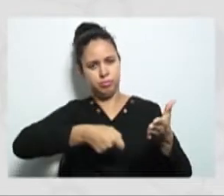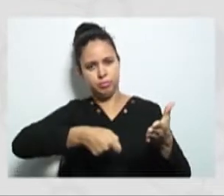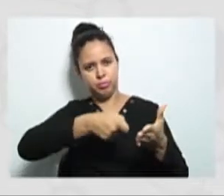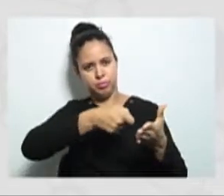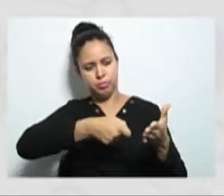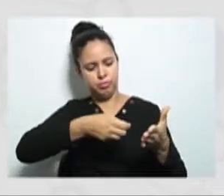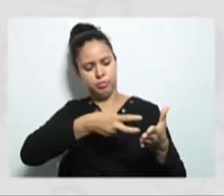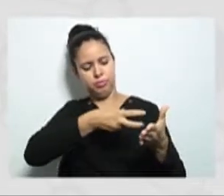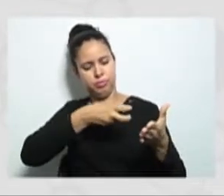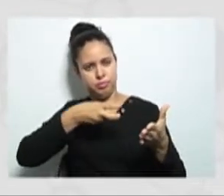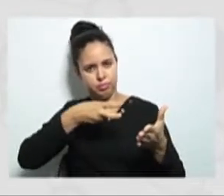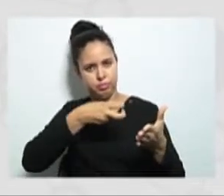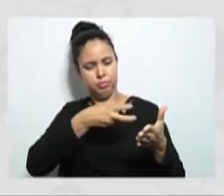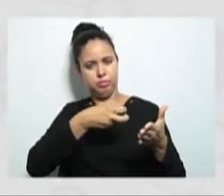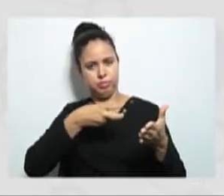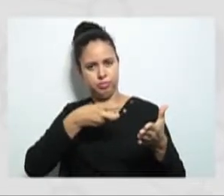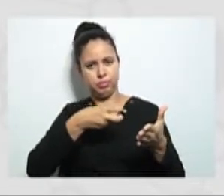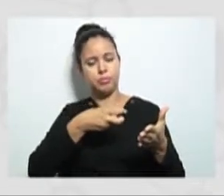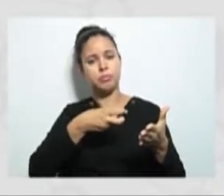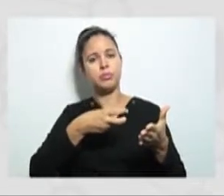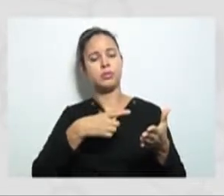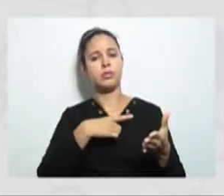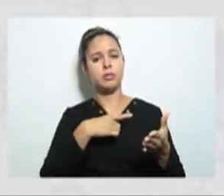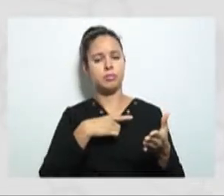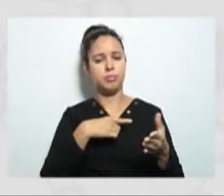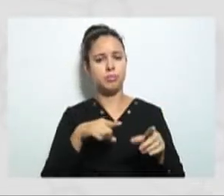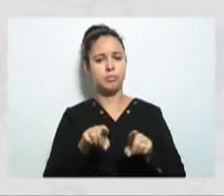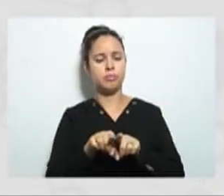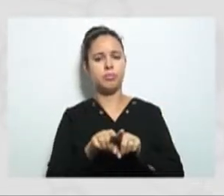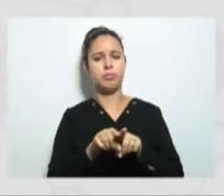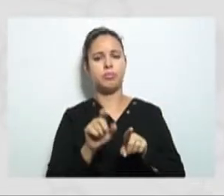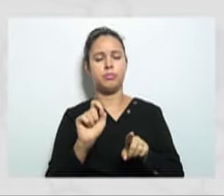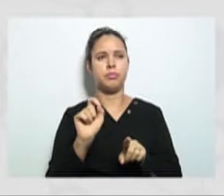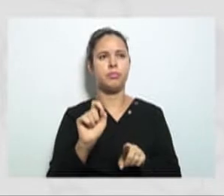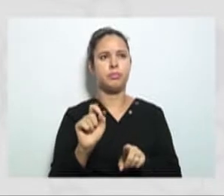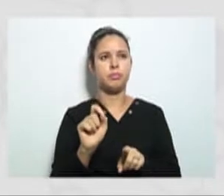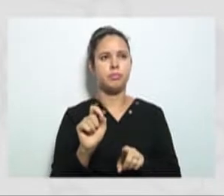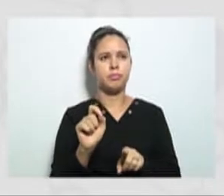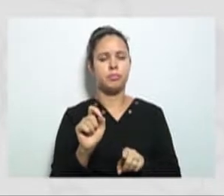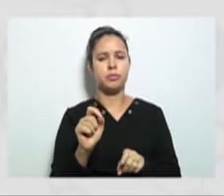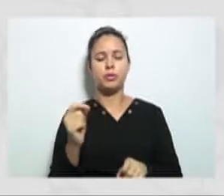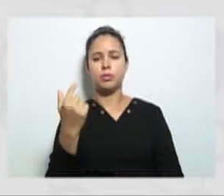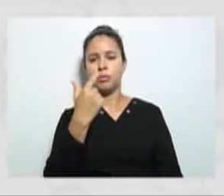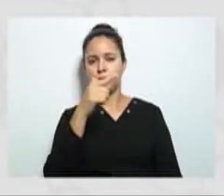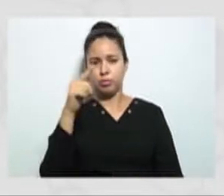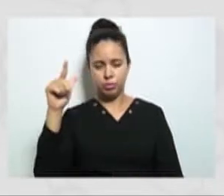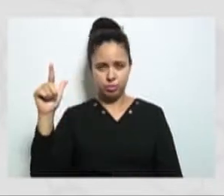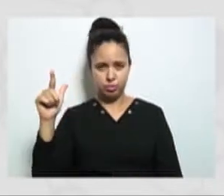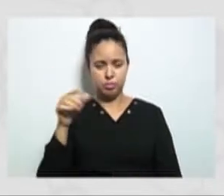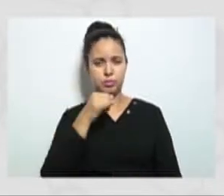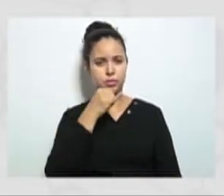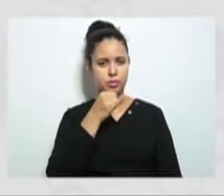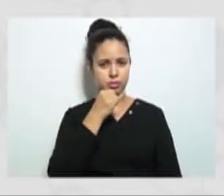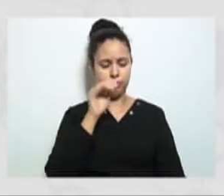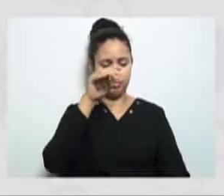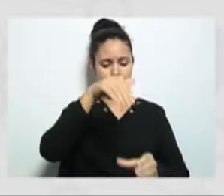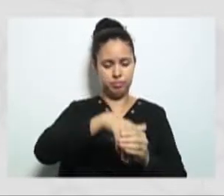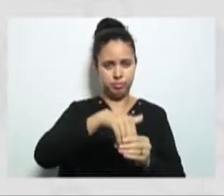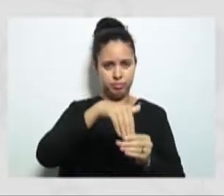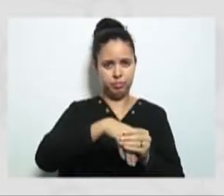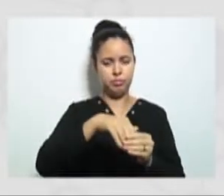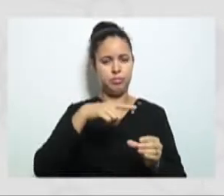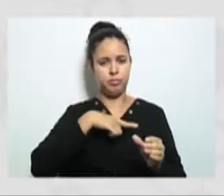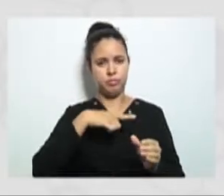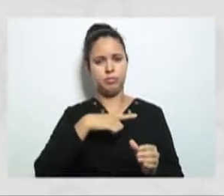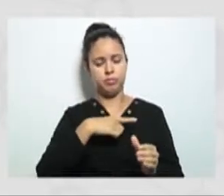recadastramento do TRE vai utilizar o leitor biométrico, não é isso? Para poder colocar lá digital e ser reconhecido, não é